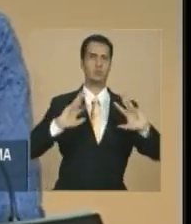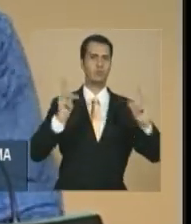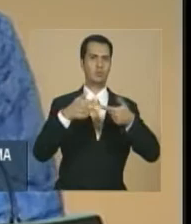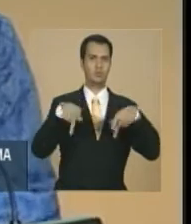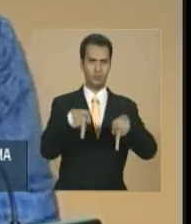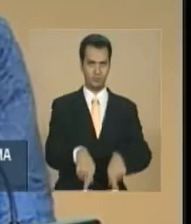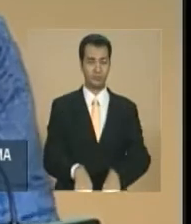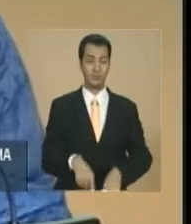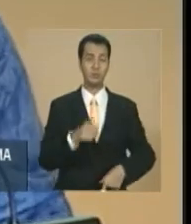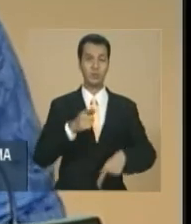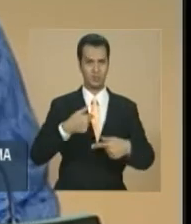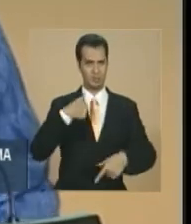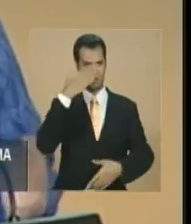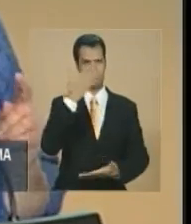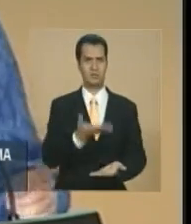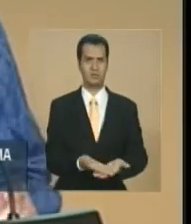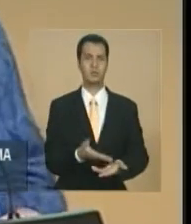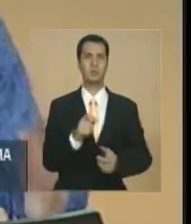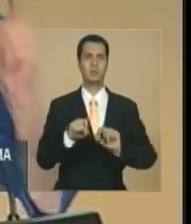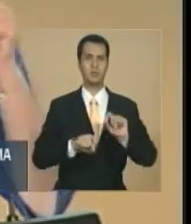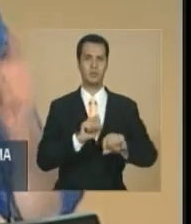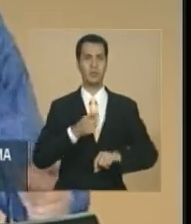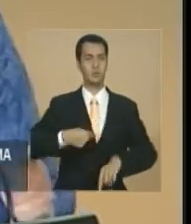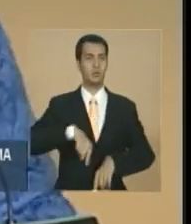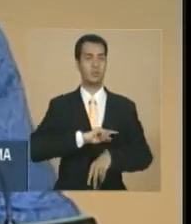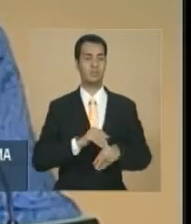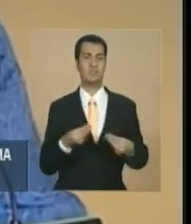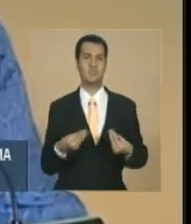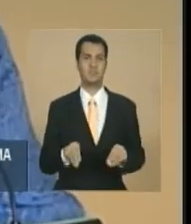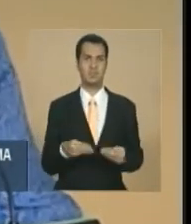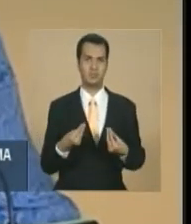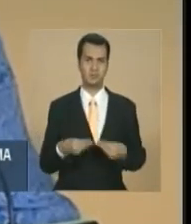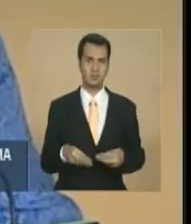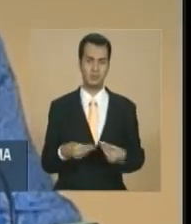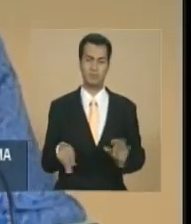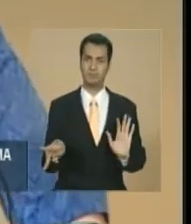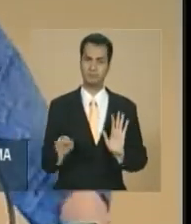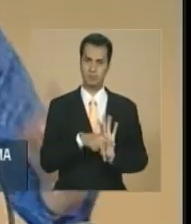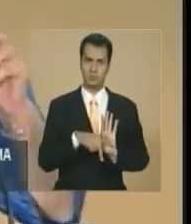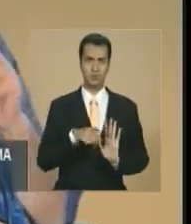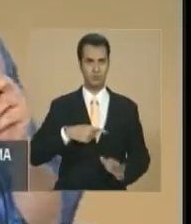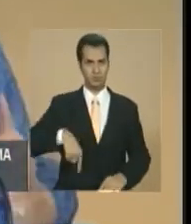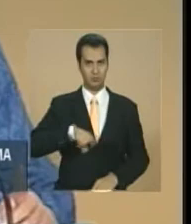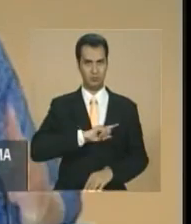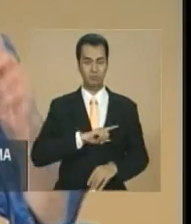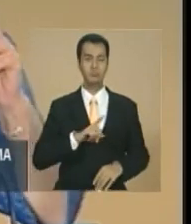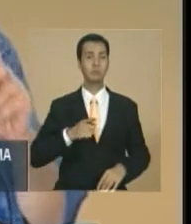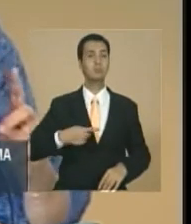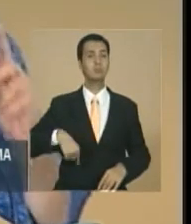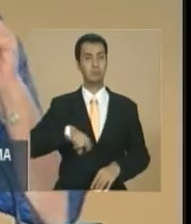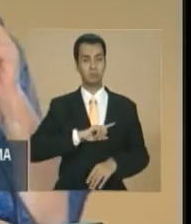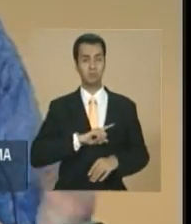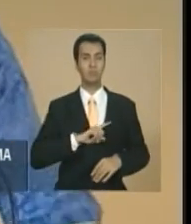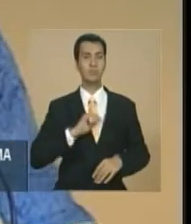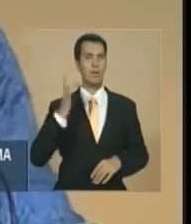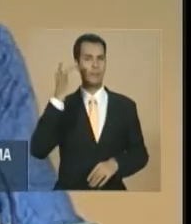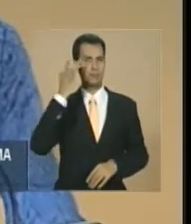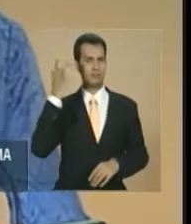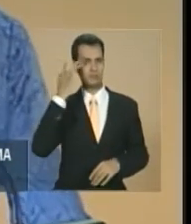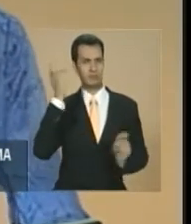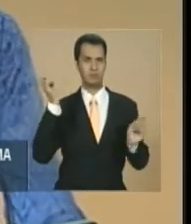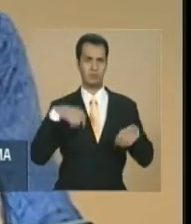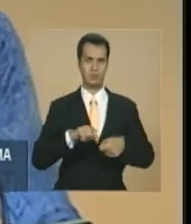coisa. Eu tenho certeza que nossa flexibilidade característica, que a nossa capacidade de